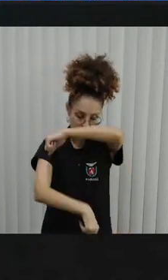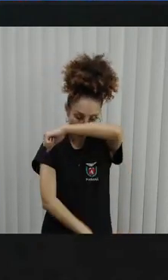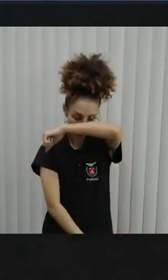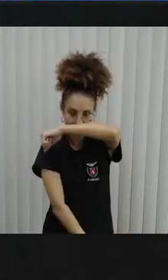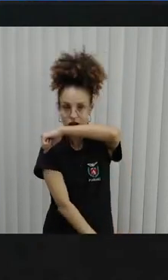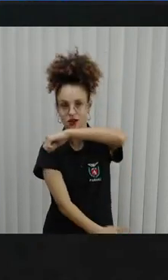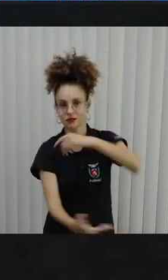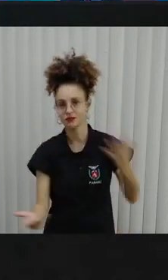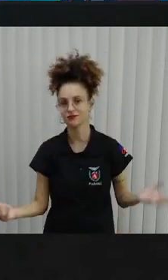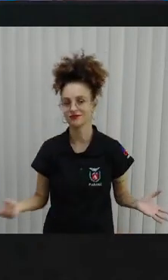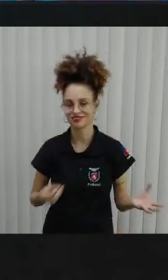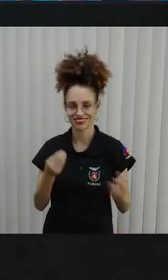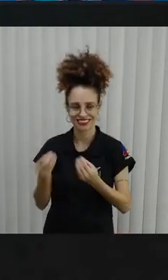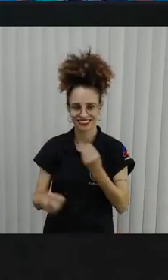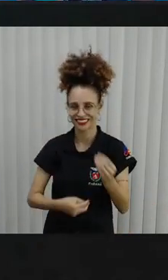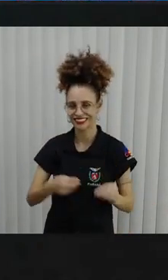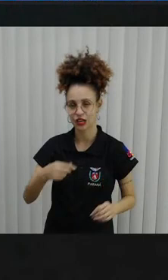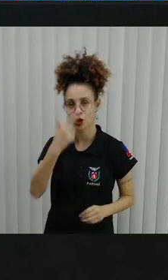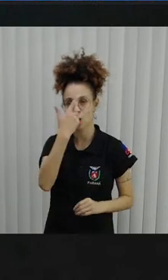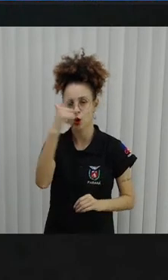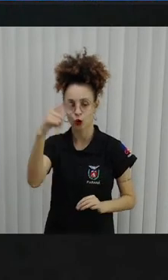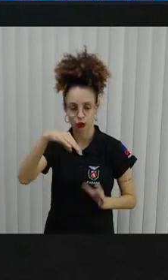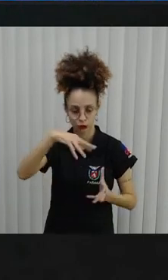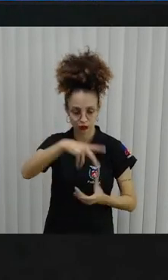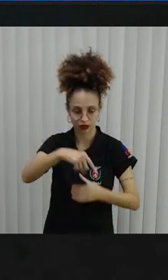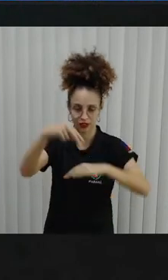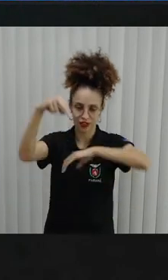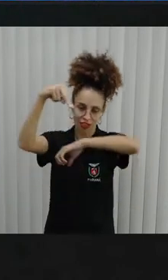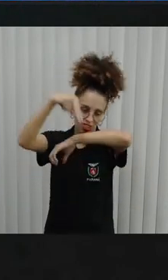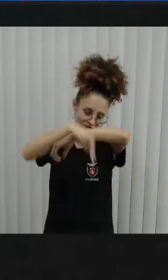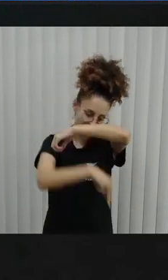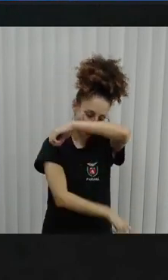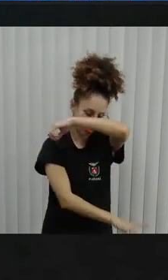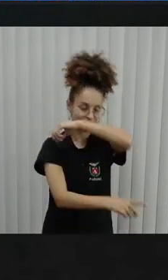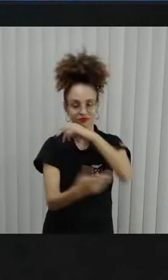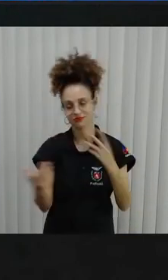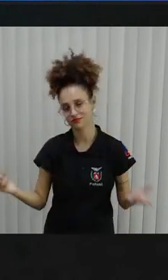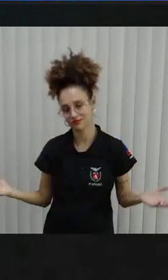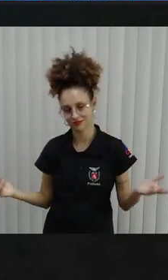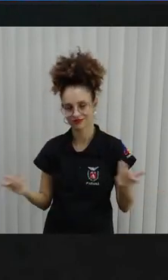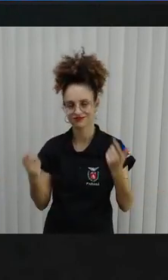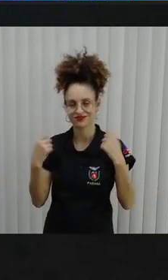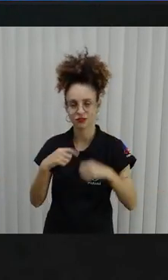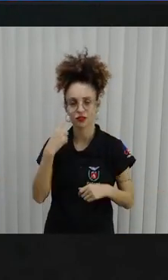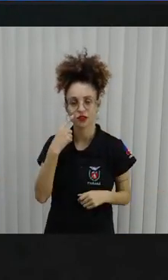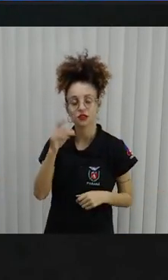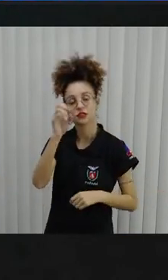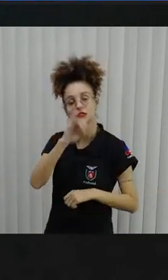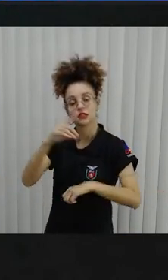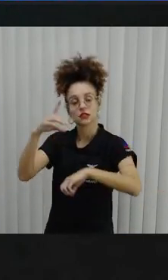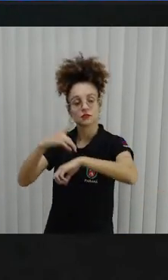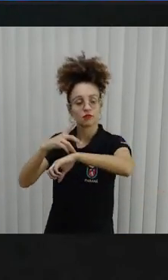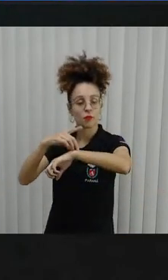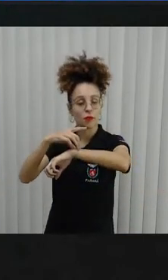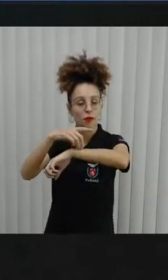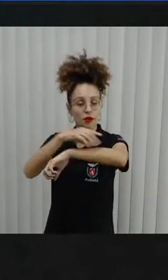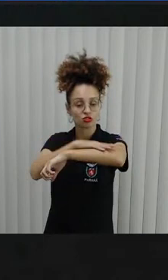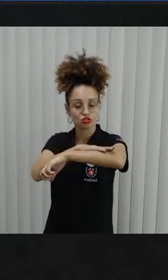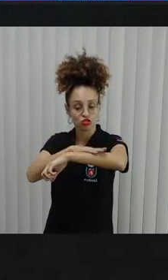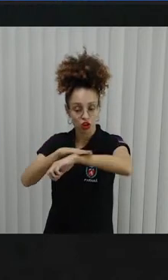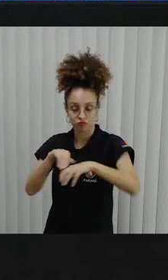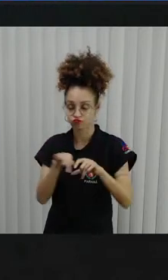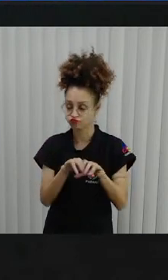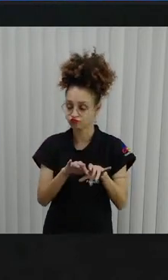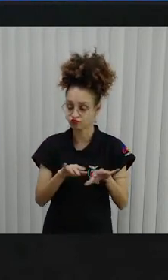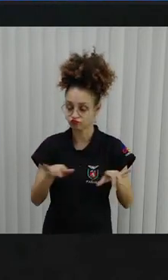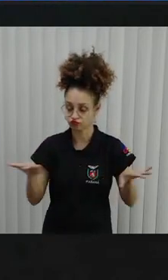outro planeta, né? Atravessasse buraco até... Buraco negro, não é o que a gente quer. Então a gente vai precisar verificar assim, ó, se o Dino estiver tocando no chão,